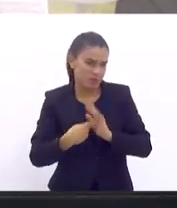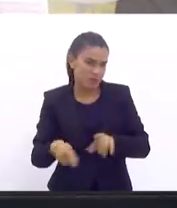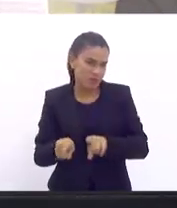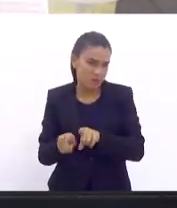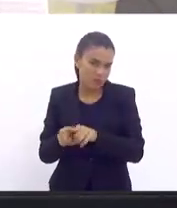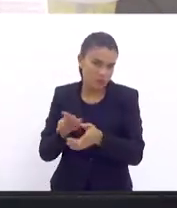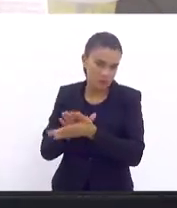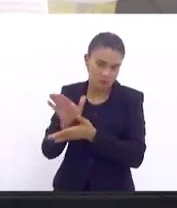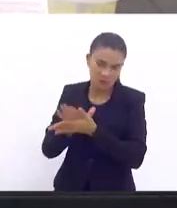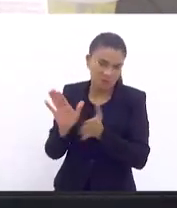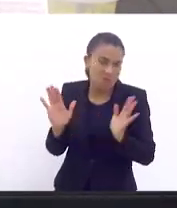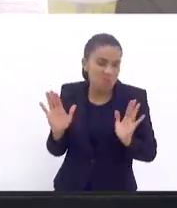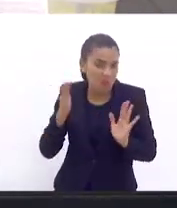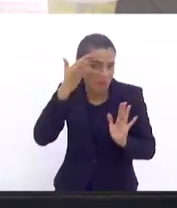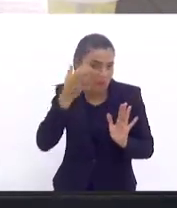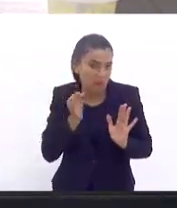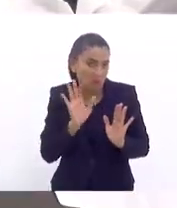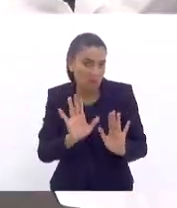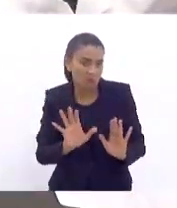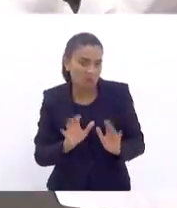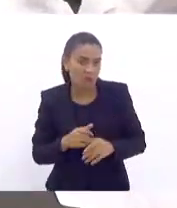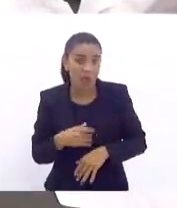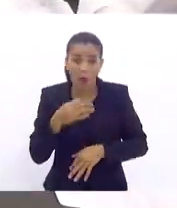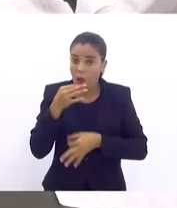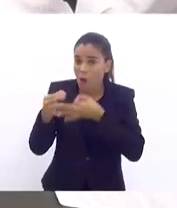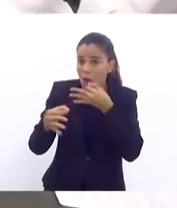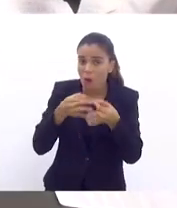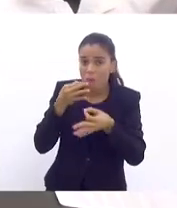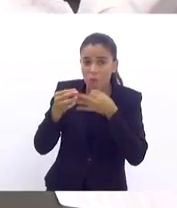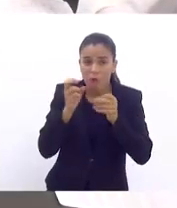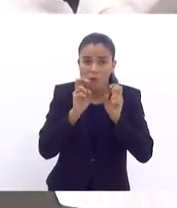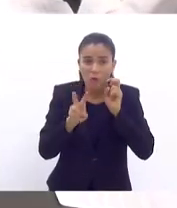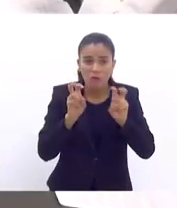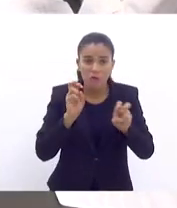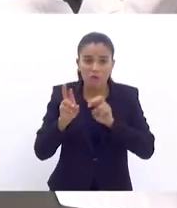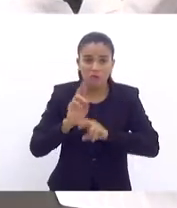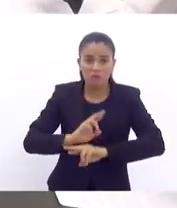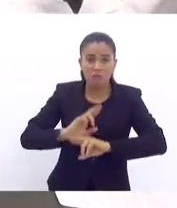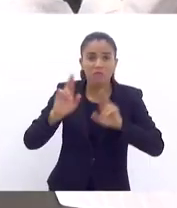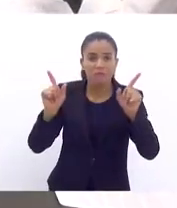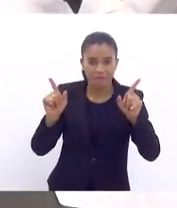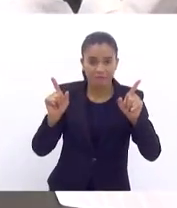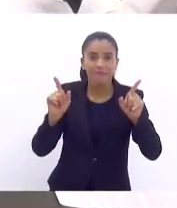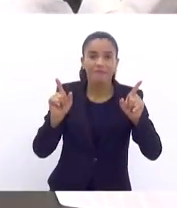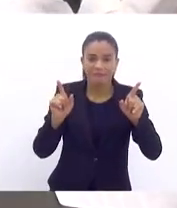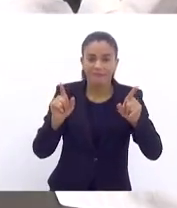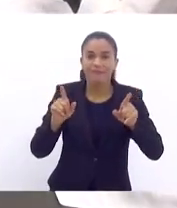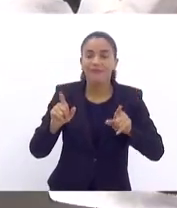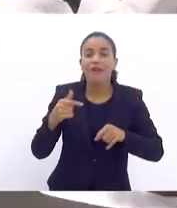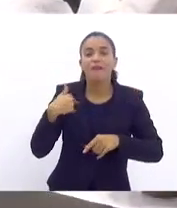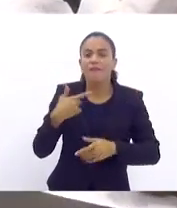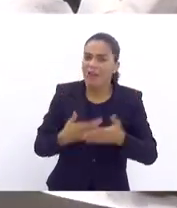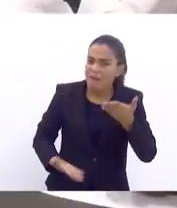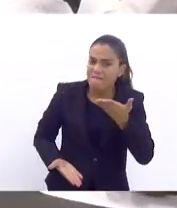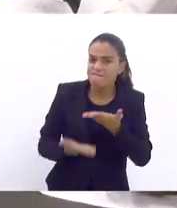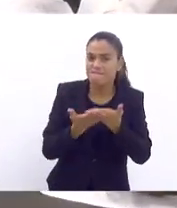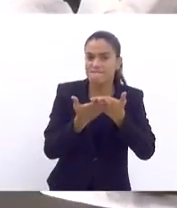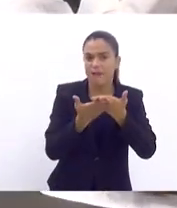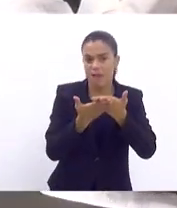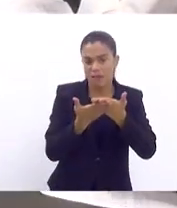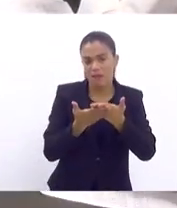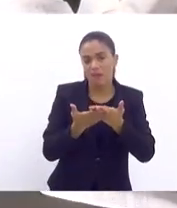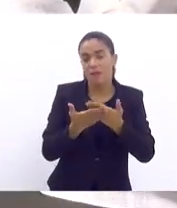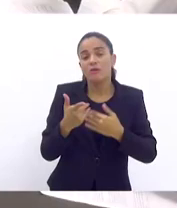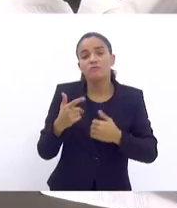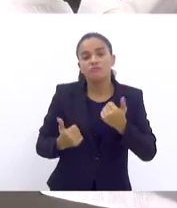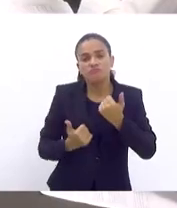eu bem entendia assim pelo menos as opiniões que o vídeo diferente de Vertentes ideológicas no plenário ao longo da semana reforçado muito com que o deputado me